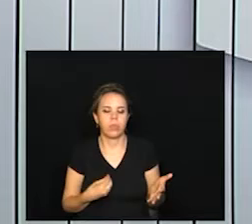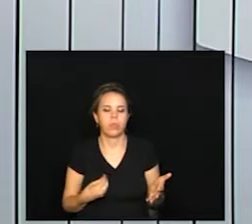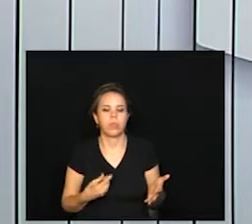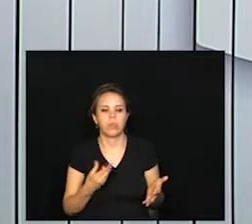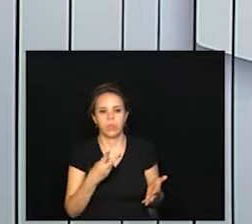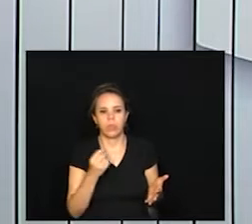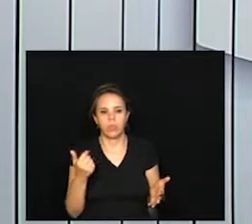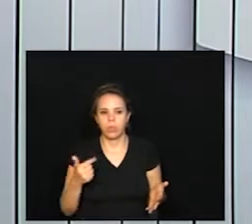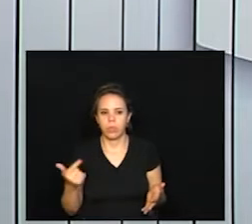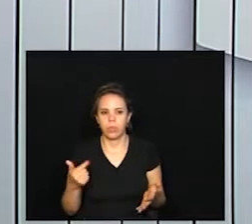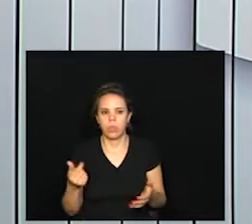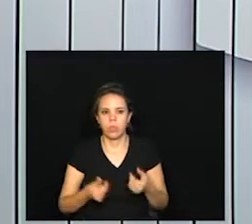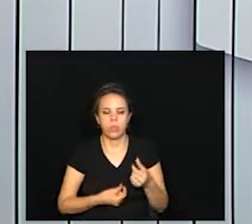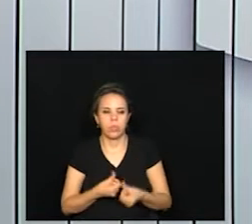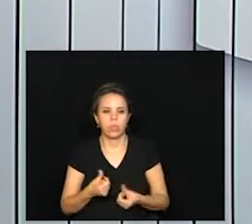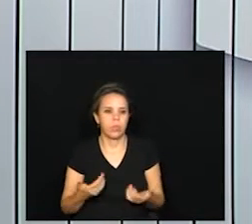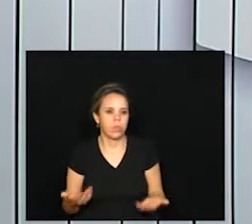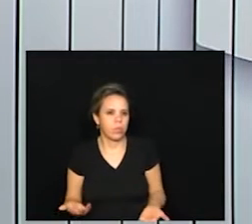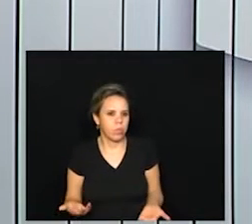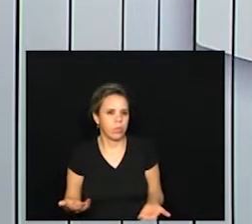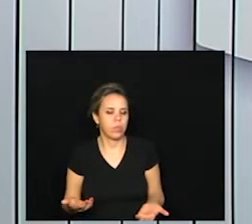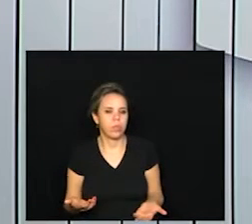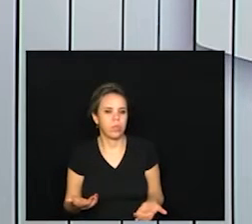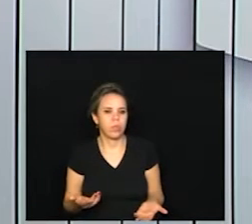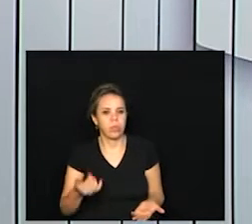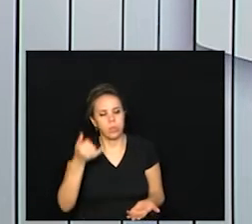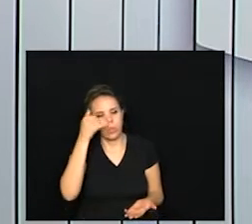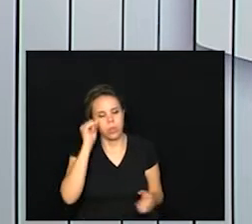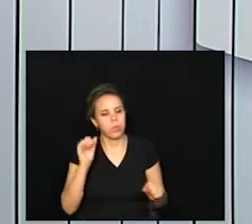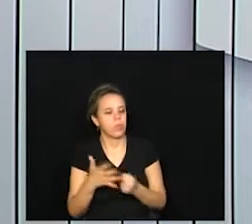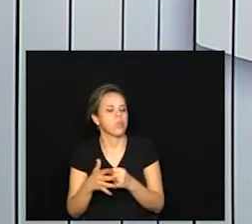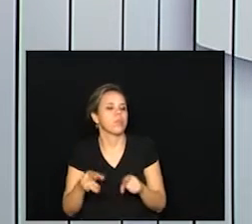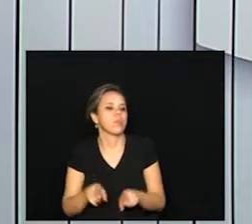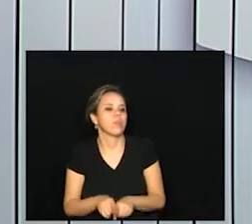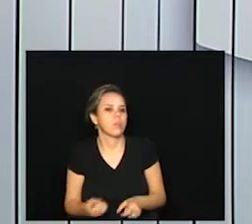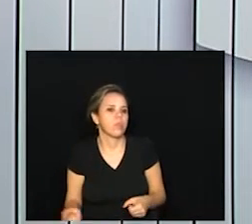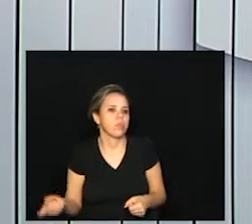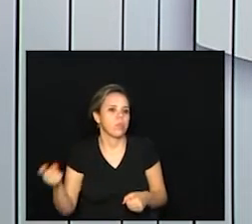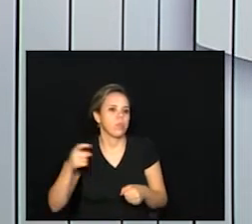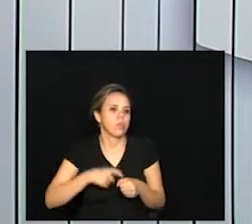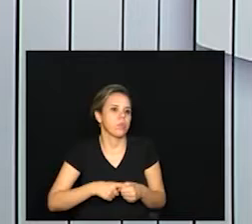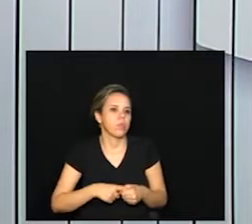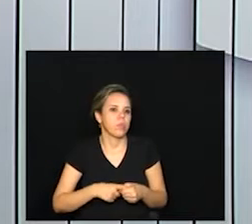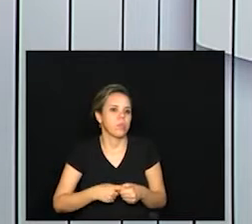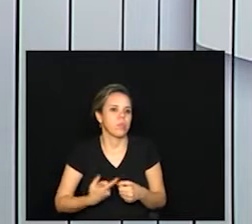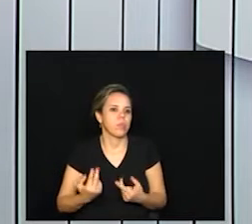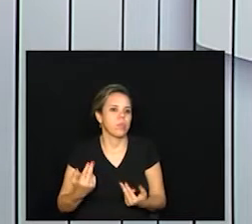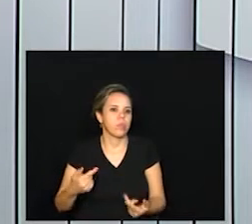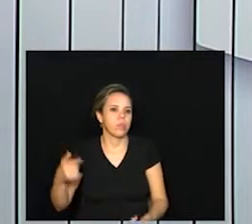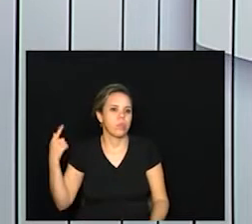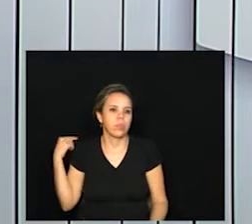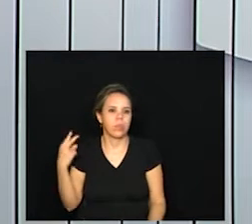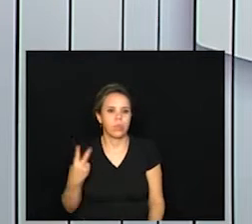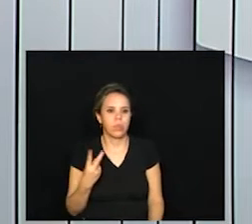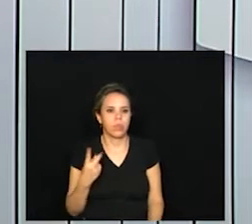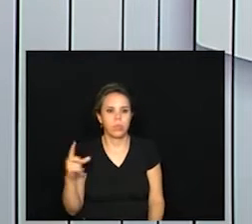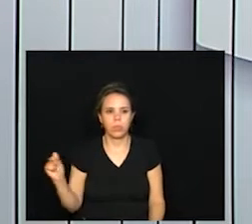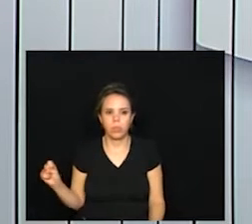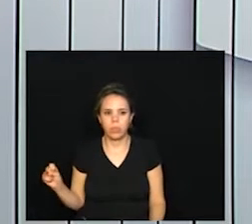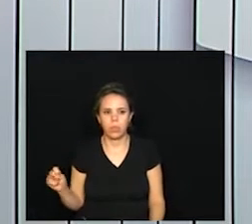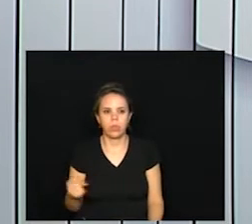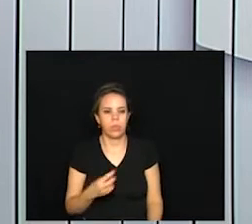2022, segundo semestre, enfim. Você imagina, Éder, que nós voltaremos ao patamar de